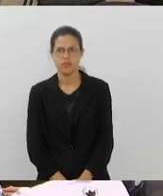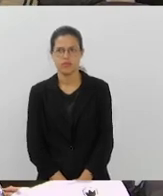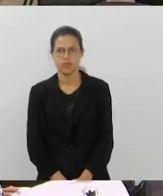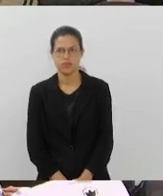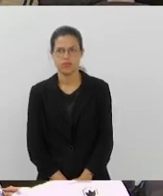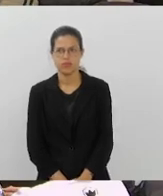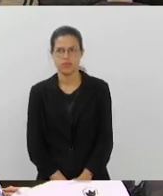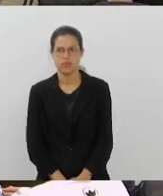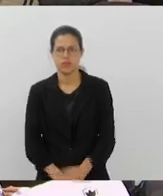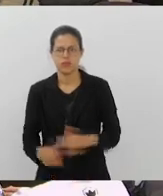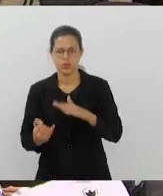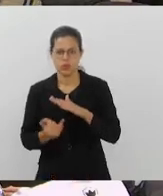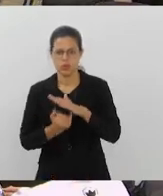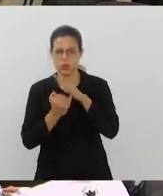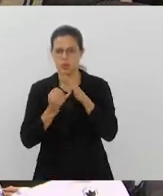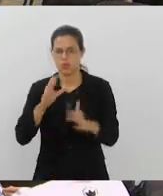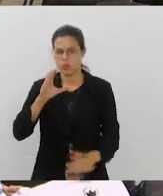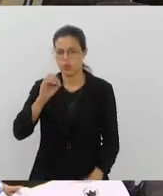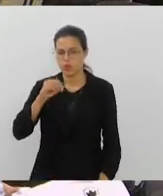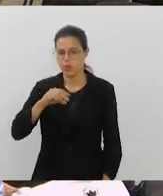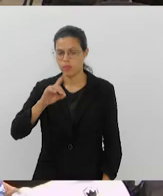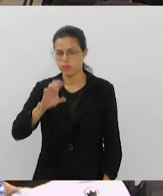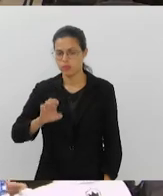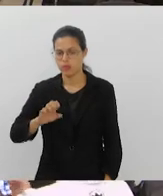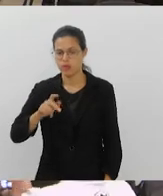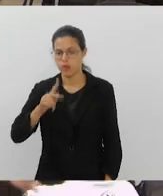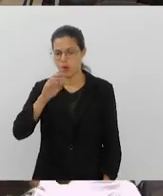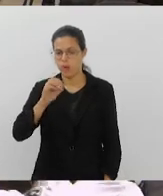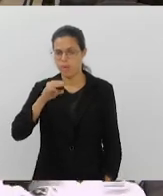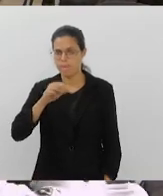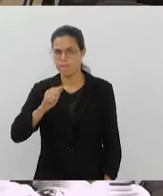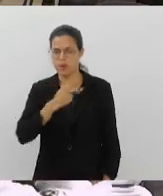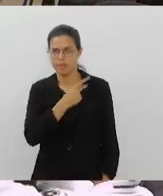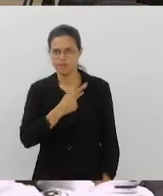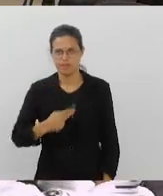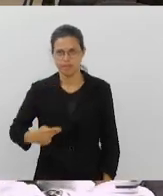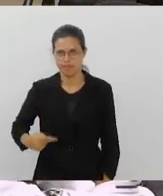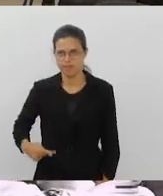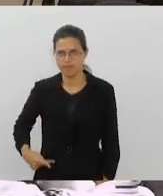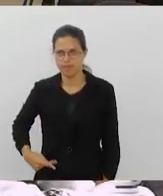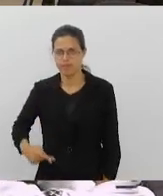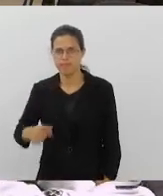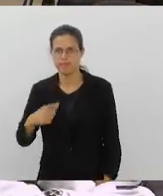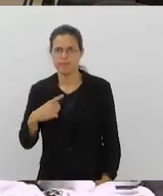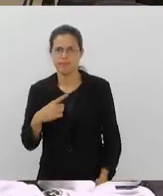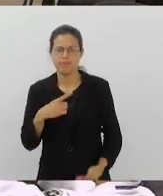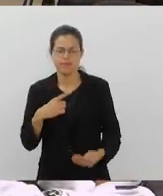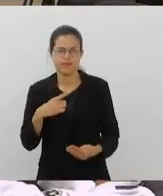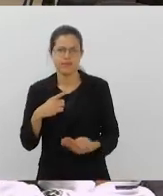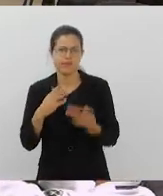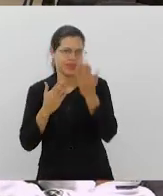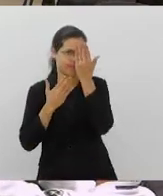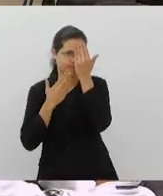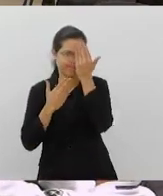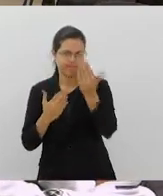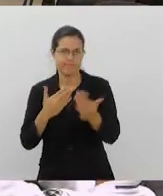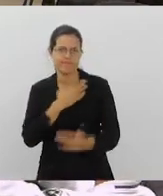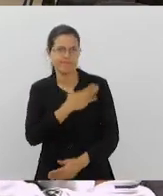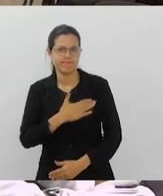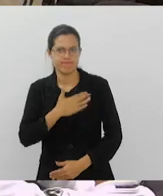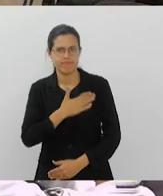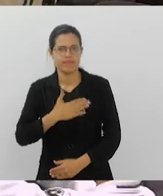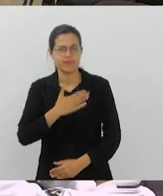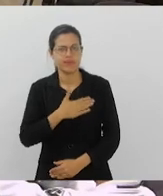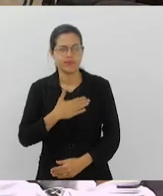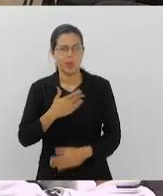O Instituto Conde Coma, através do seu presidente, tem a grata honra e imensurável satisfação de outorgar o